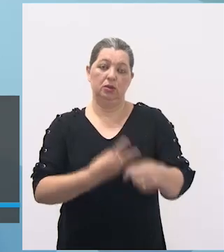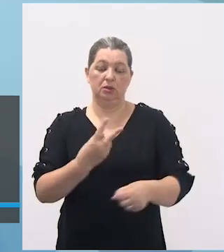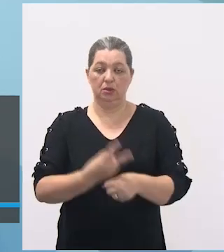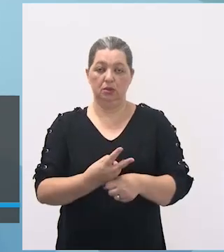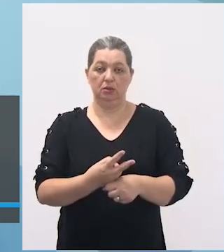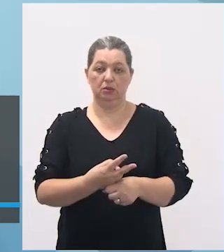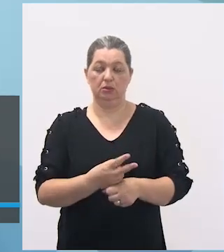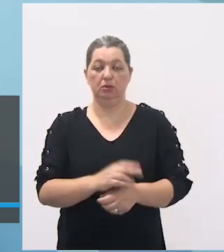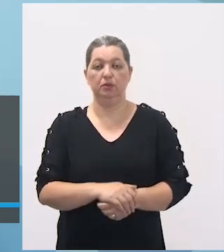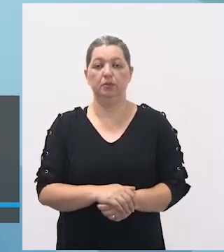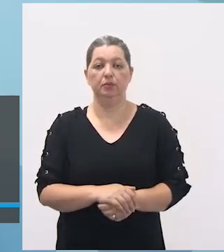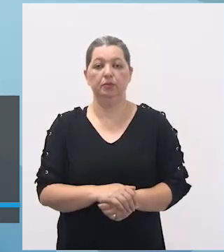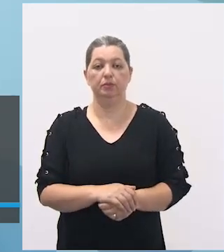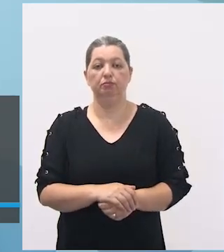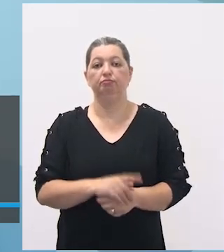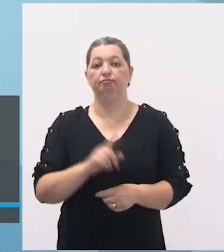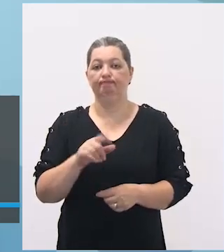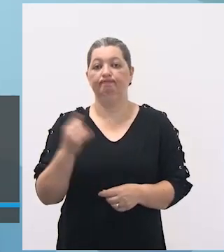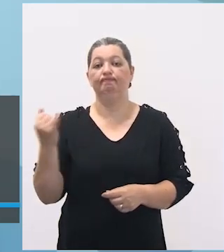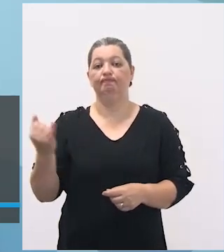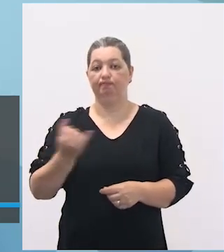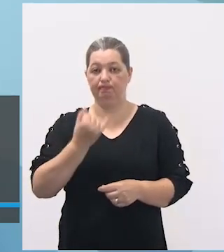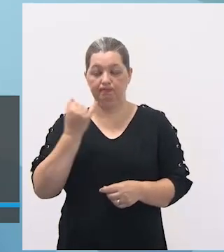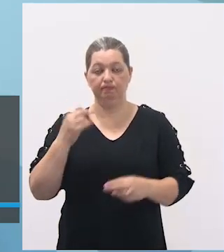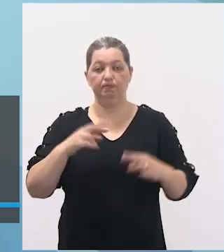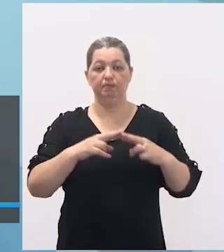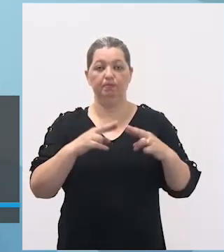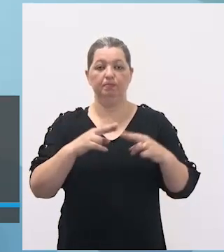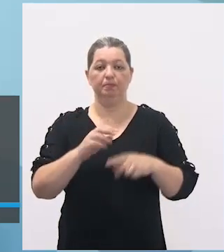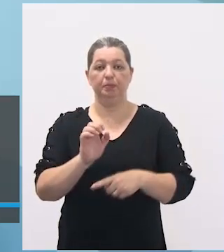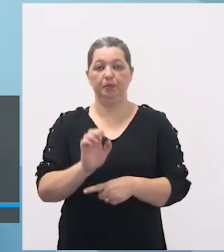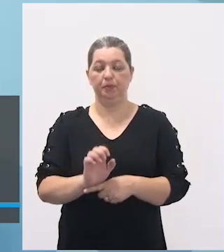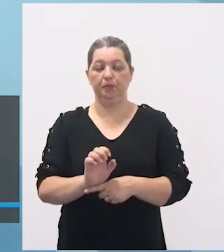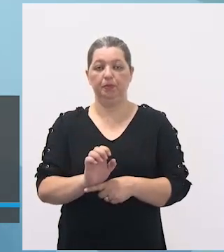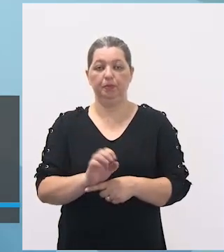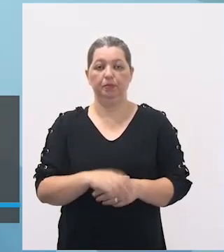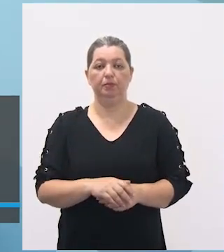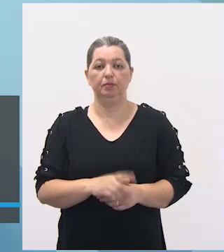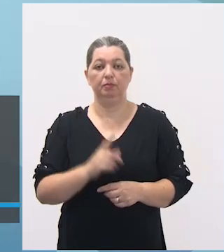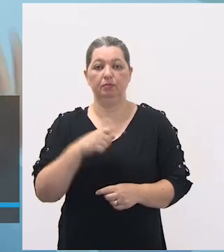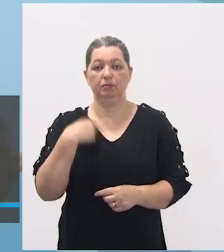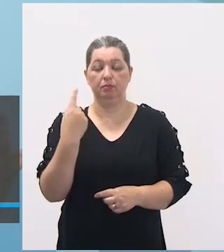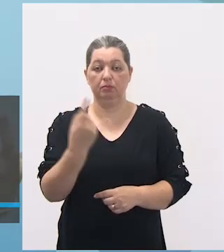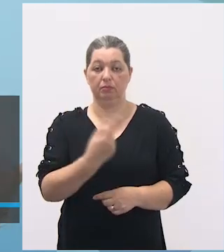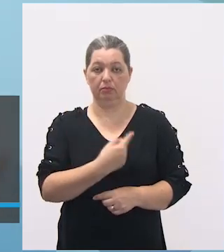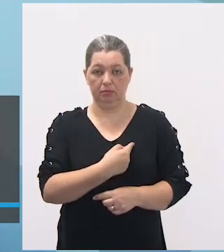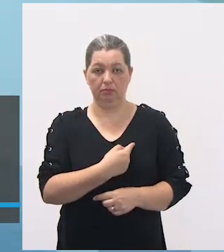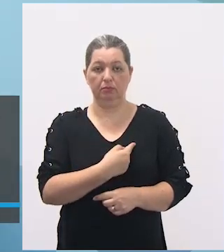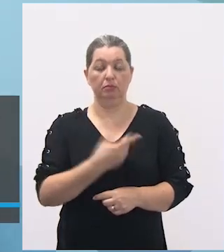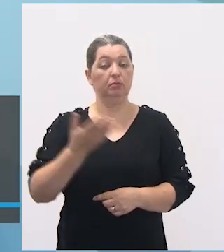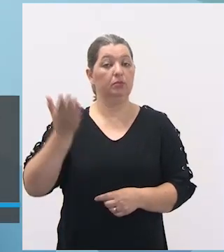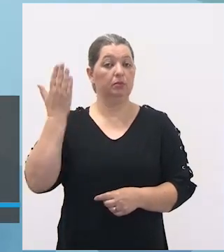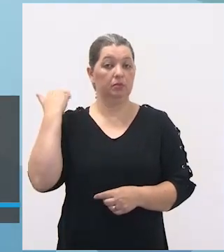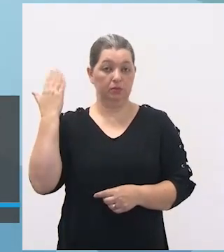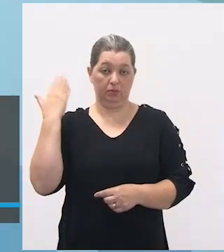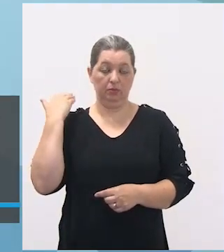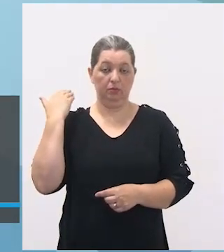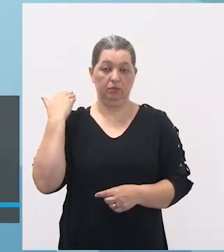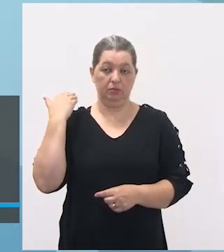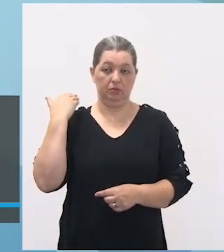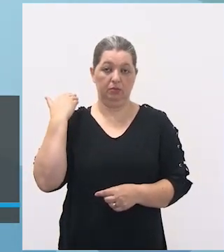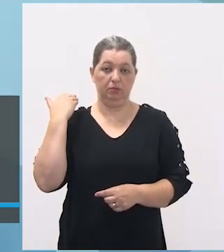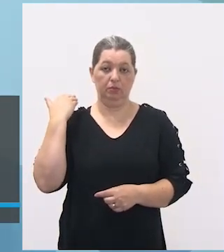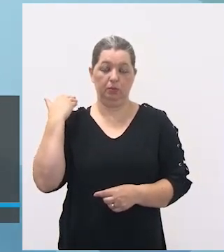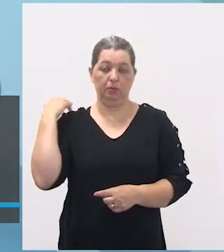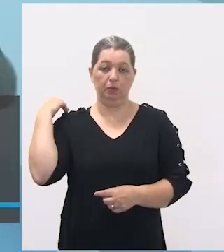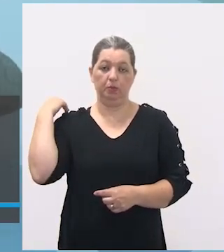retrato muito importante da nossa rede estadual em relação a nós mesmos no passado, em relação a nós